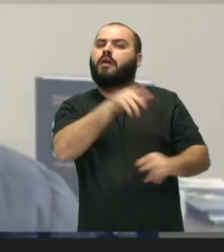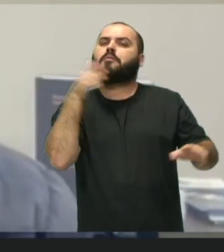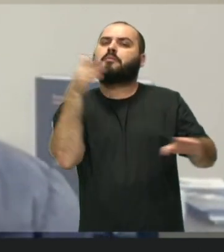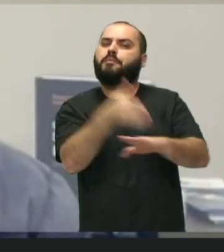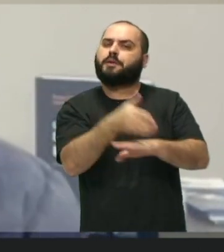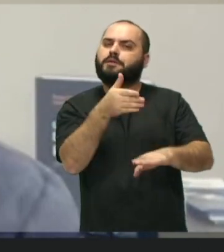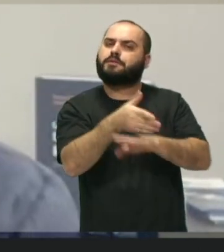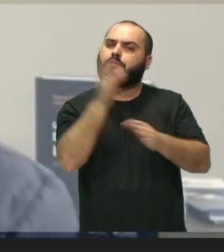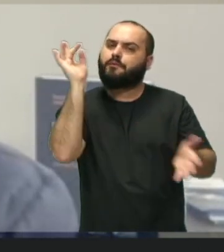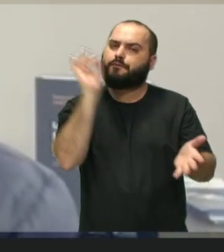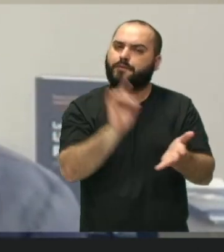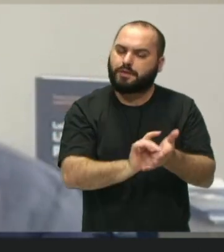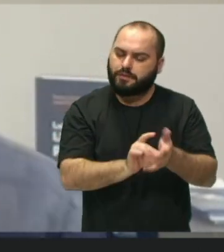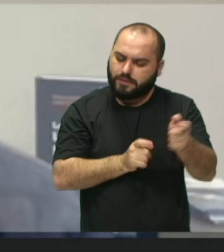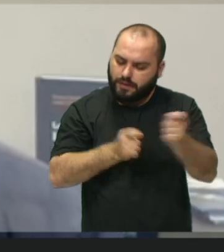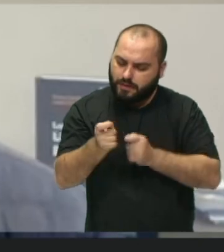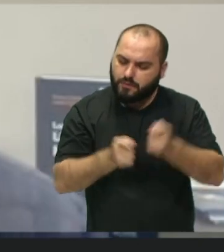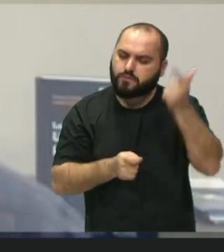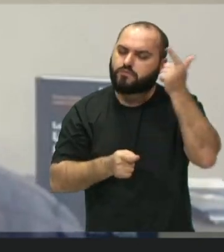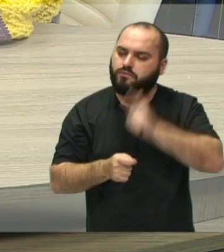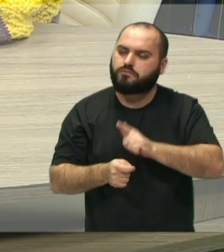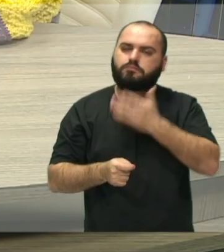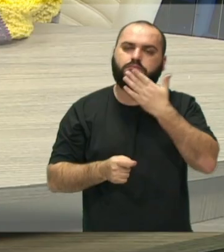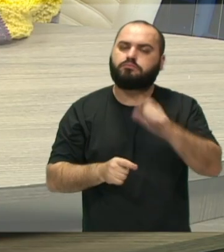por que ele não fazer negócio depois desse encontro.